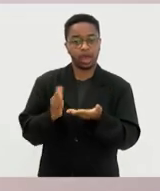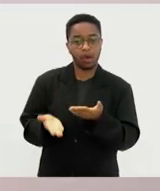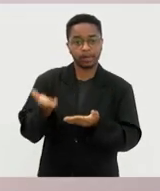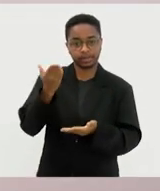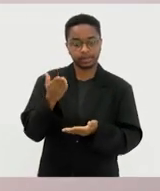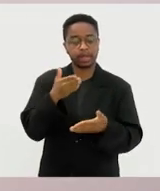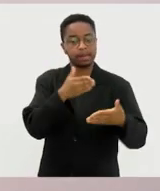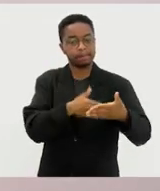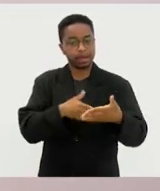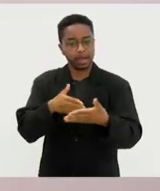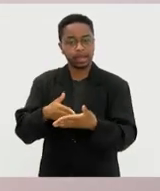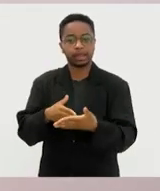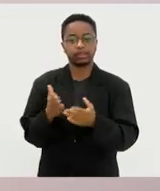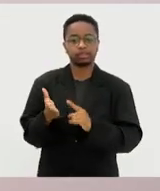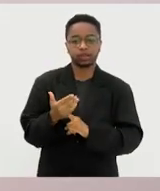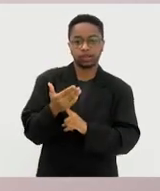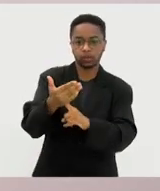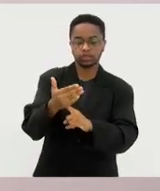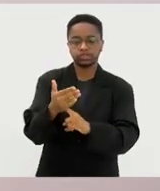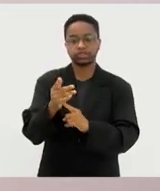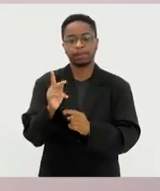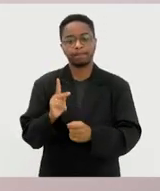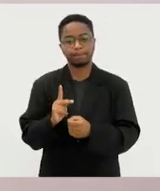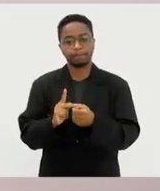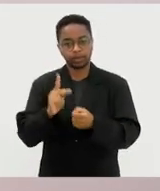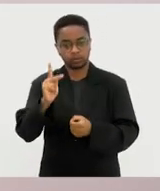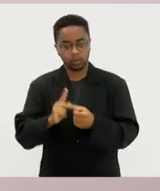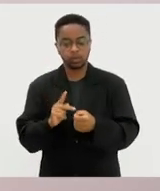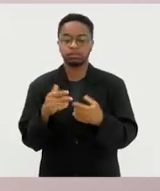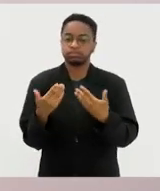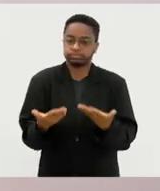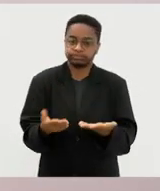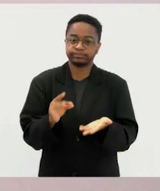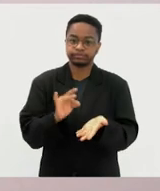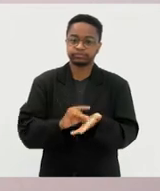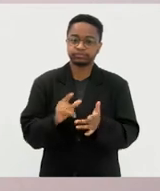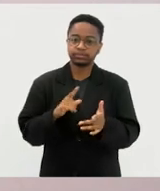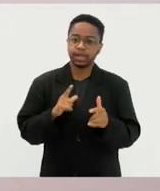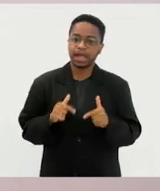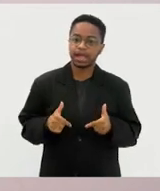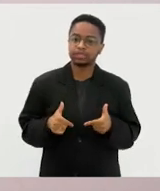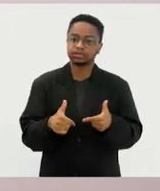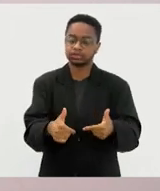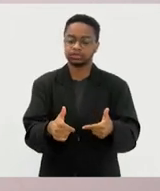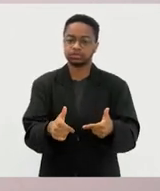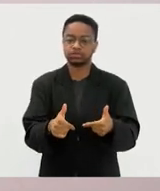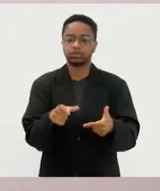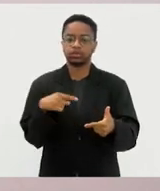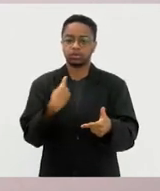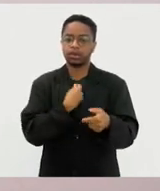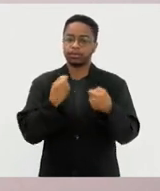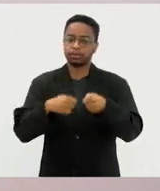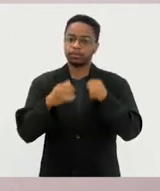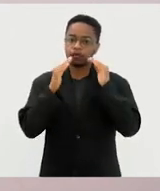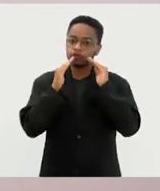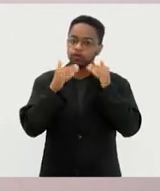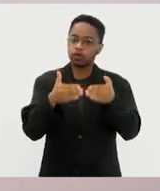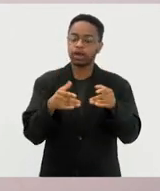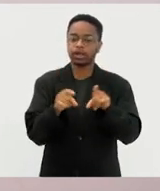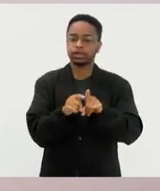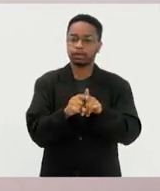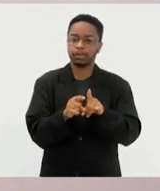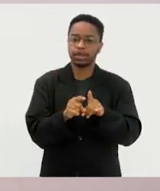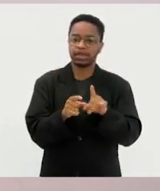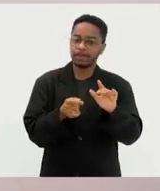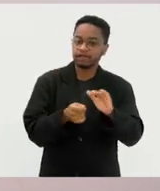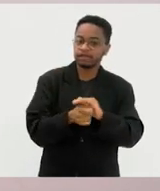tecnologia, petróleo. Então, sim, realmente são iniciativas que a gente tem que prestar atenção, tem que investir nisso.